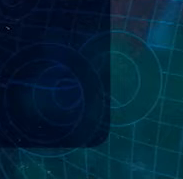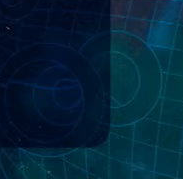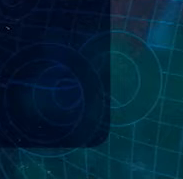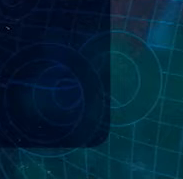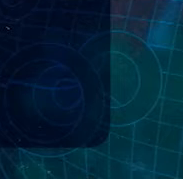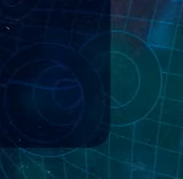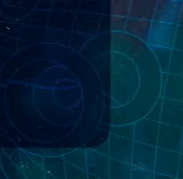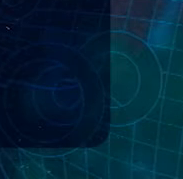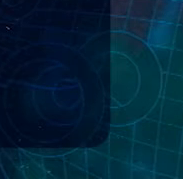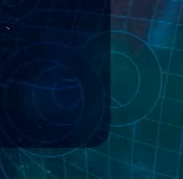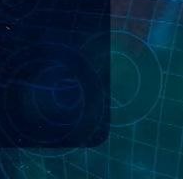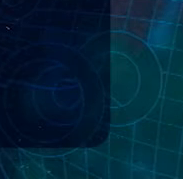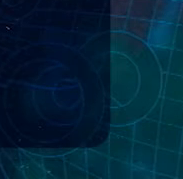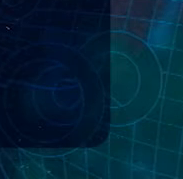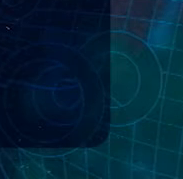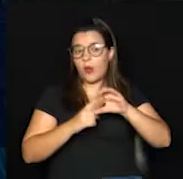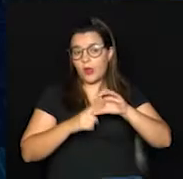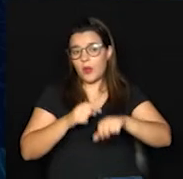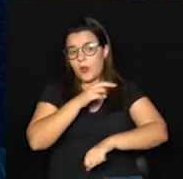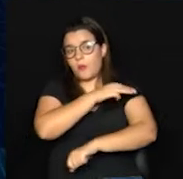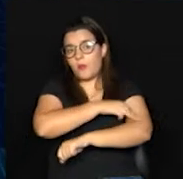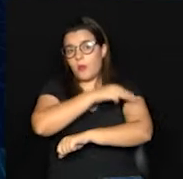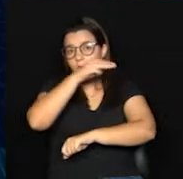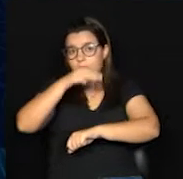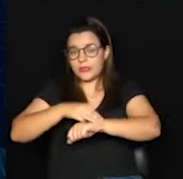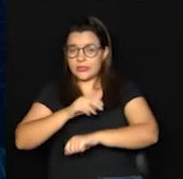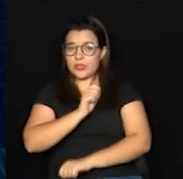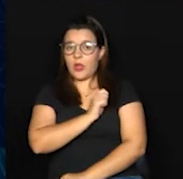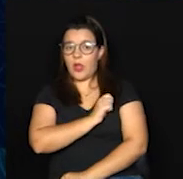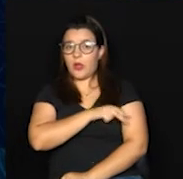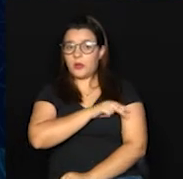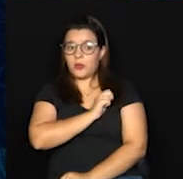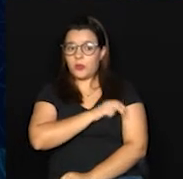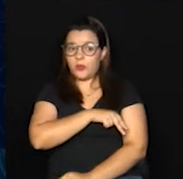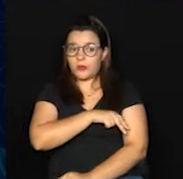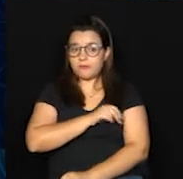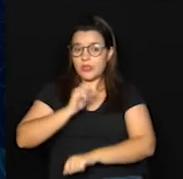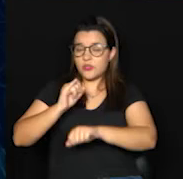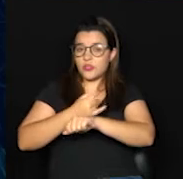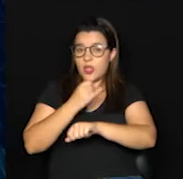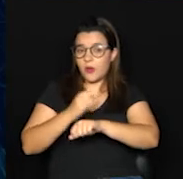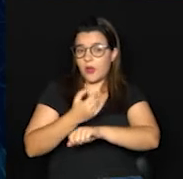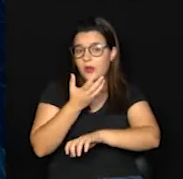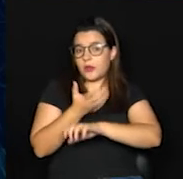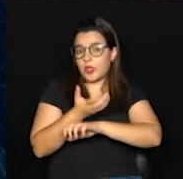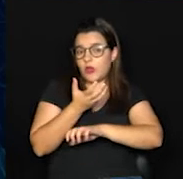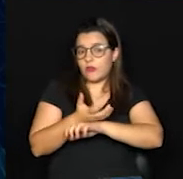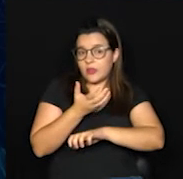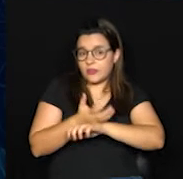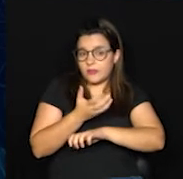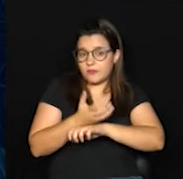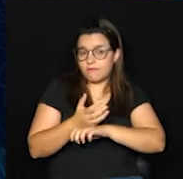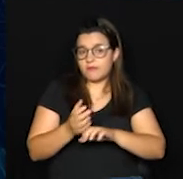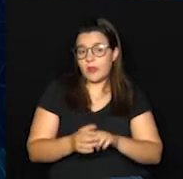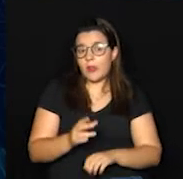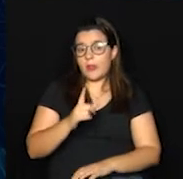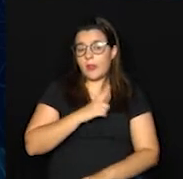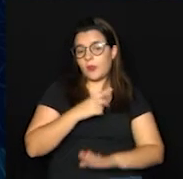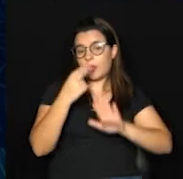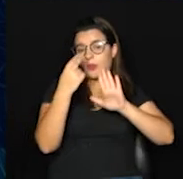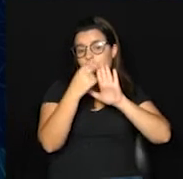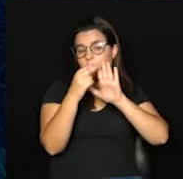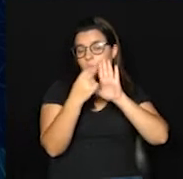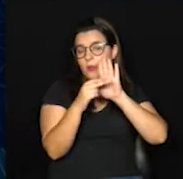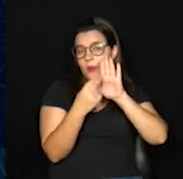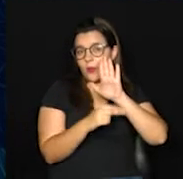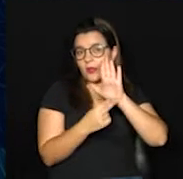Itatiba, Cosmópolis, Montemor, Arthur Nogueira, Jaguariúna, Nova Odessa, seguidas de Engenheiro